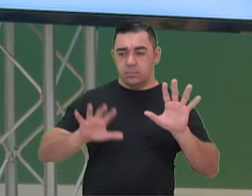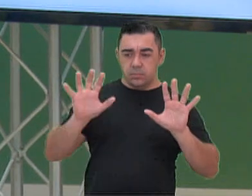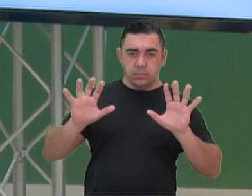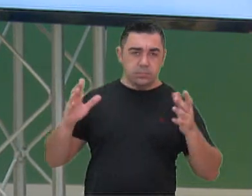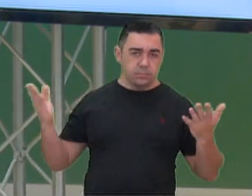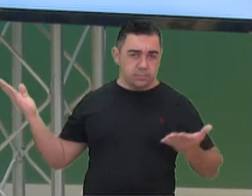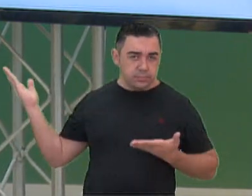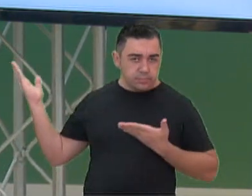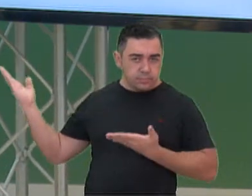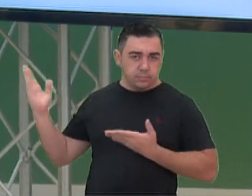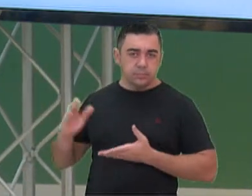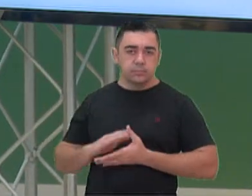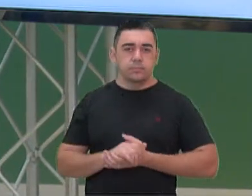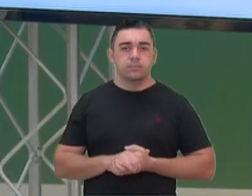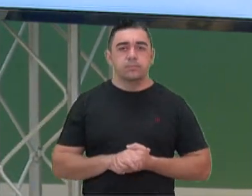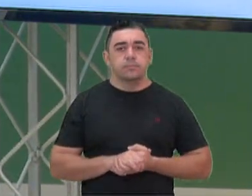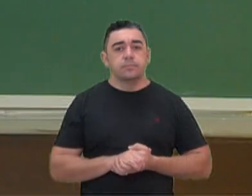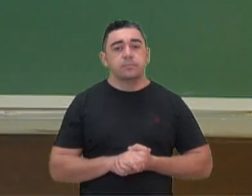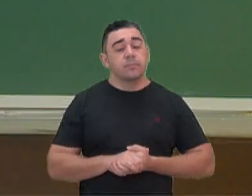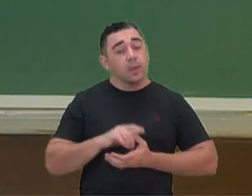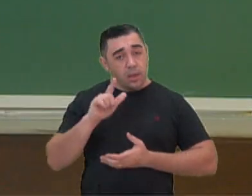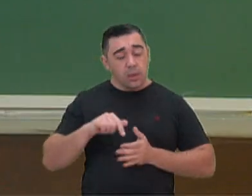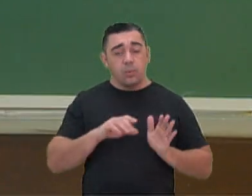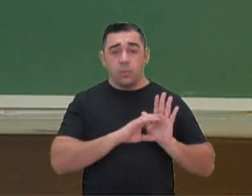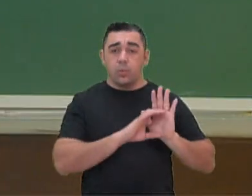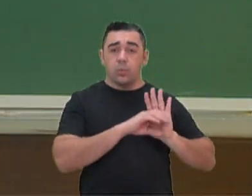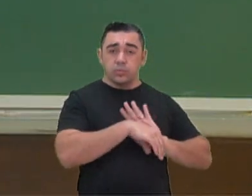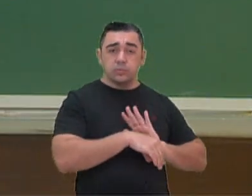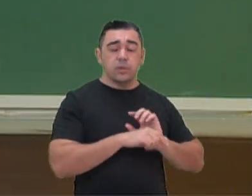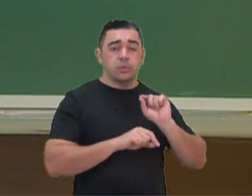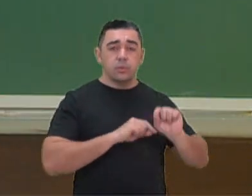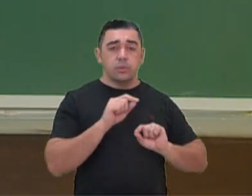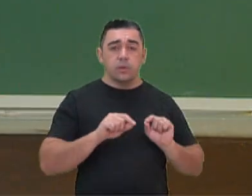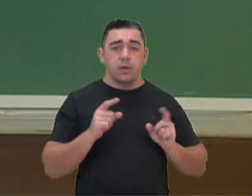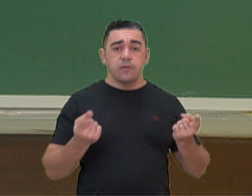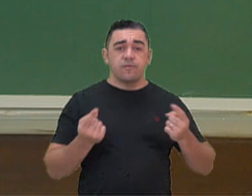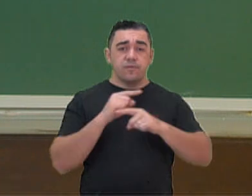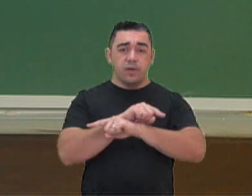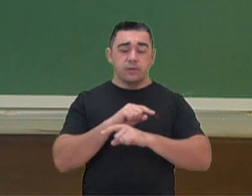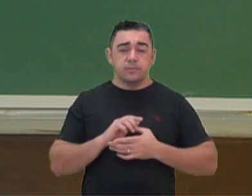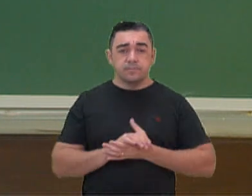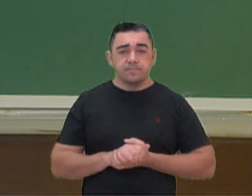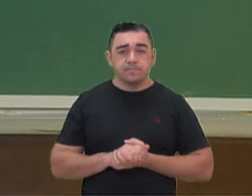C para 3, enfim. Esse é o conceito de função inversa, tá?